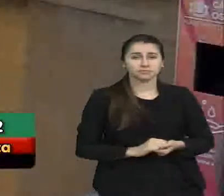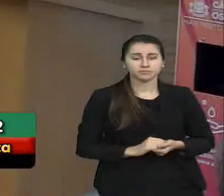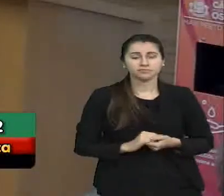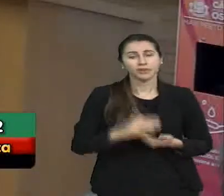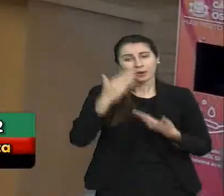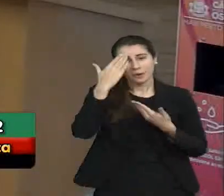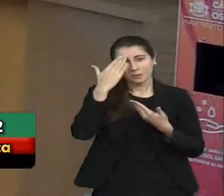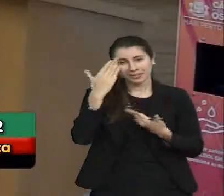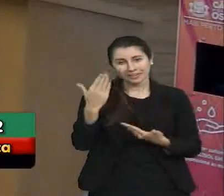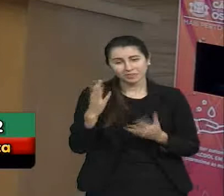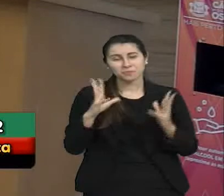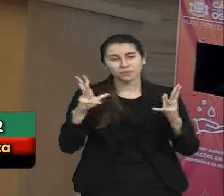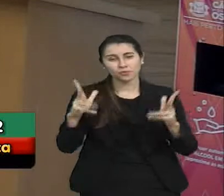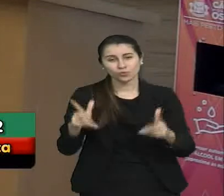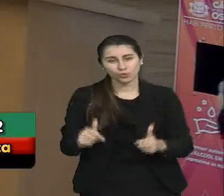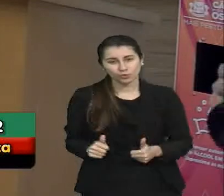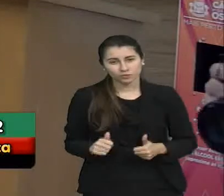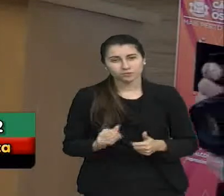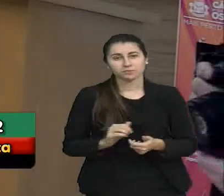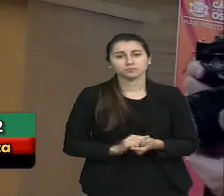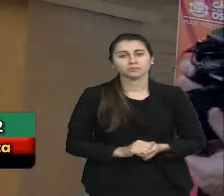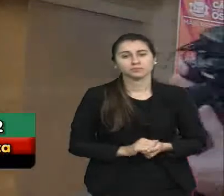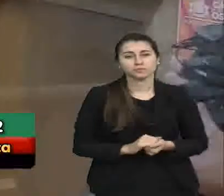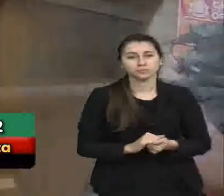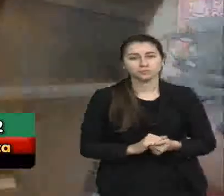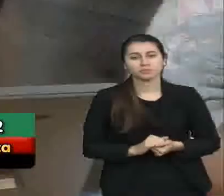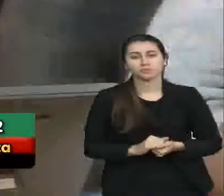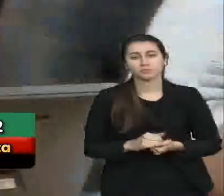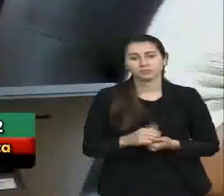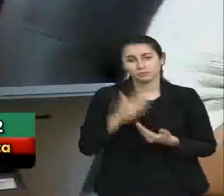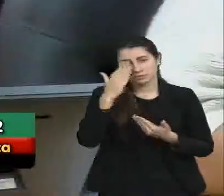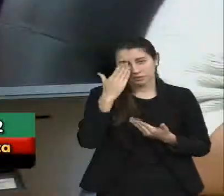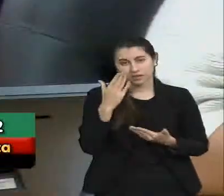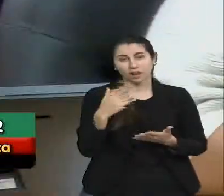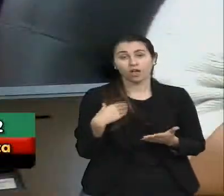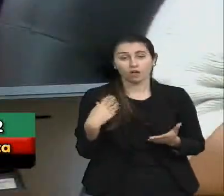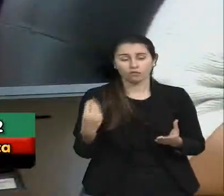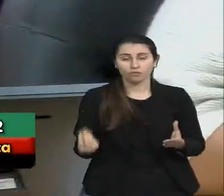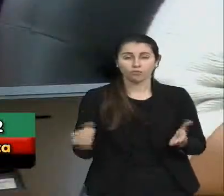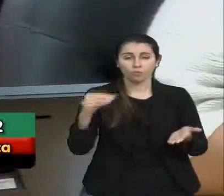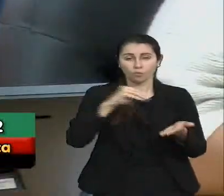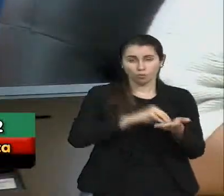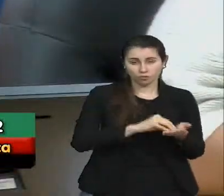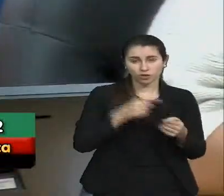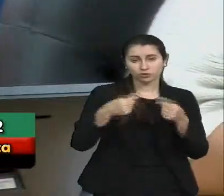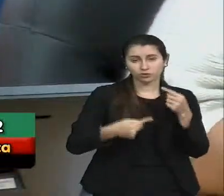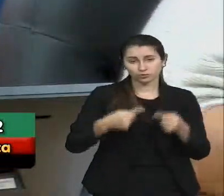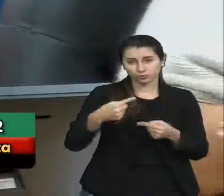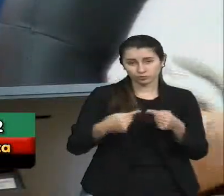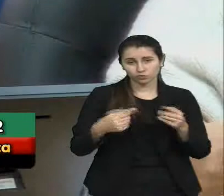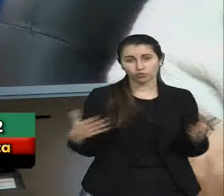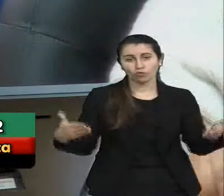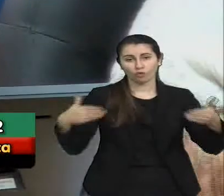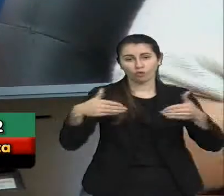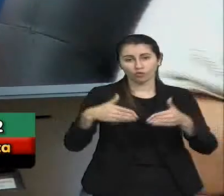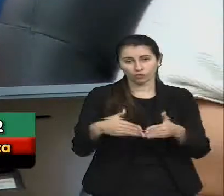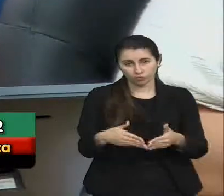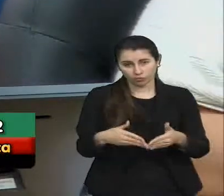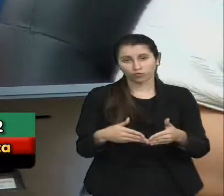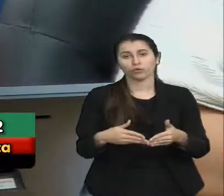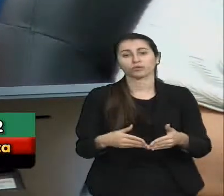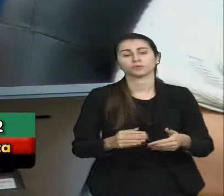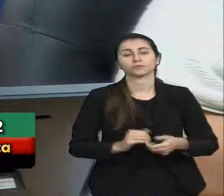Muito obrigada a todos por participar da consulta. Então, está incluída na discussão do fórum a carta que foi lida